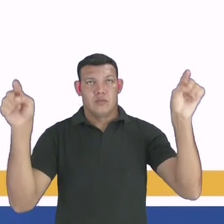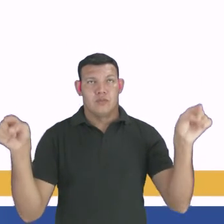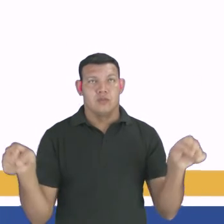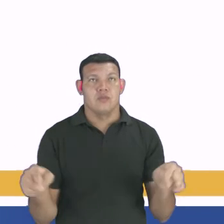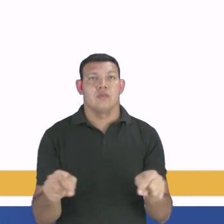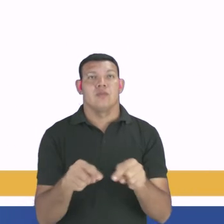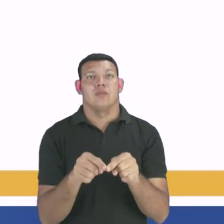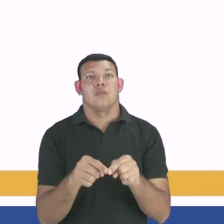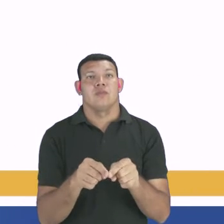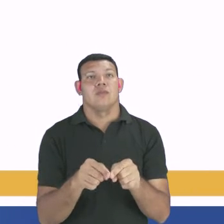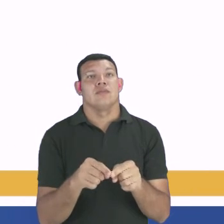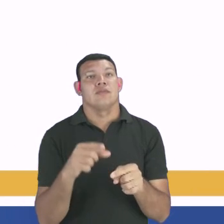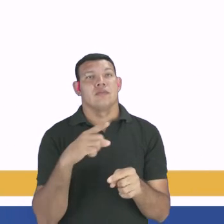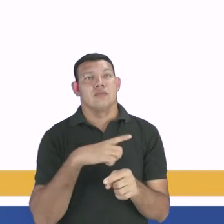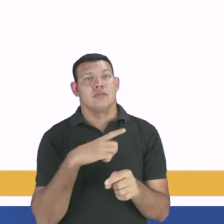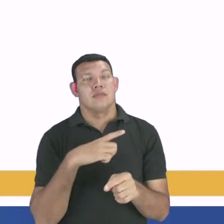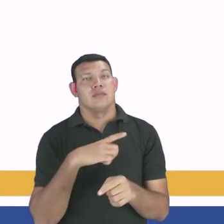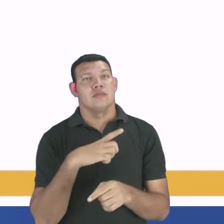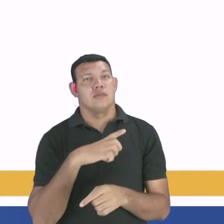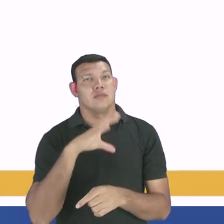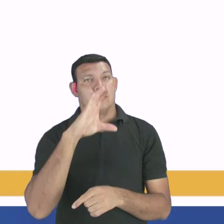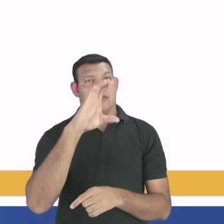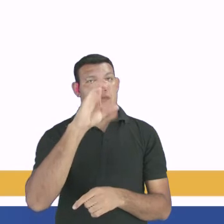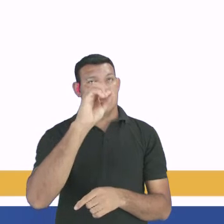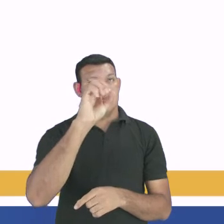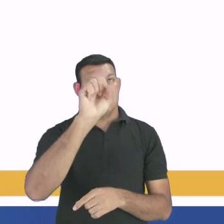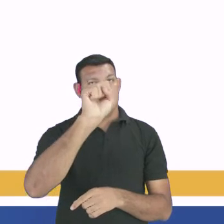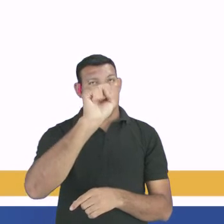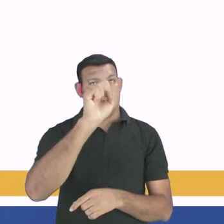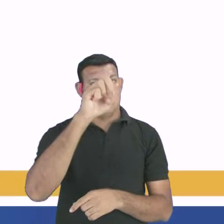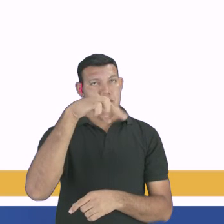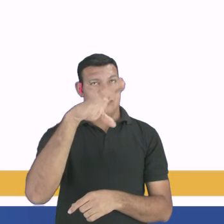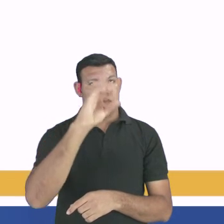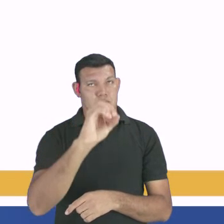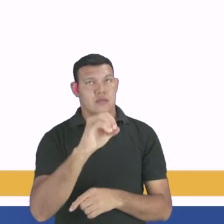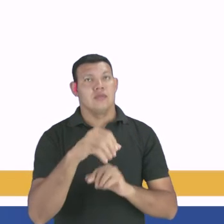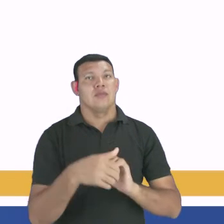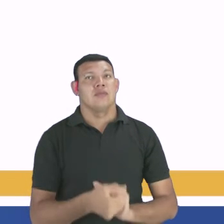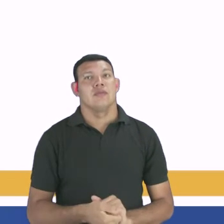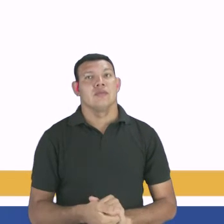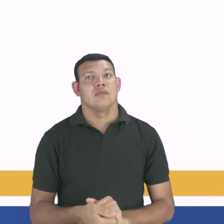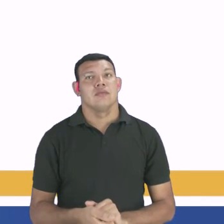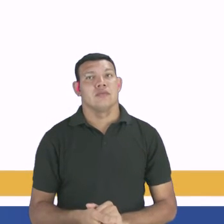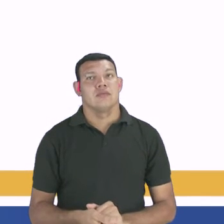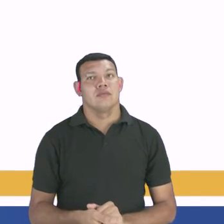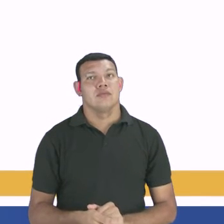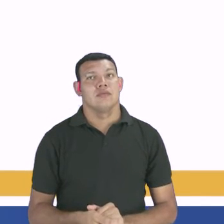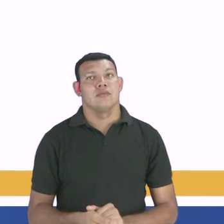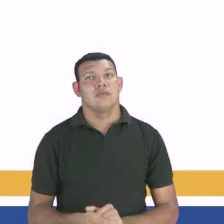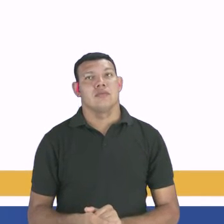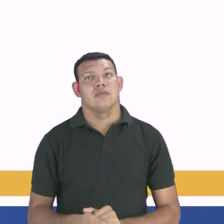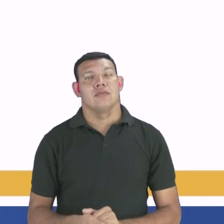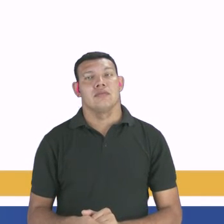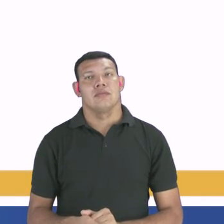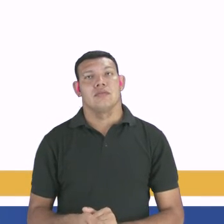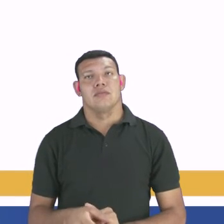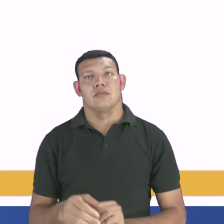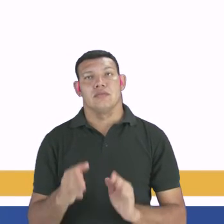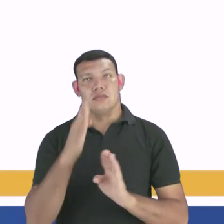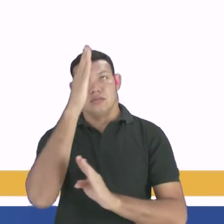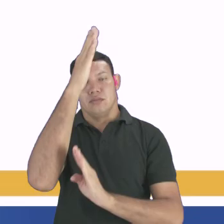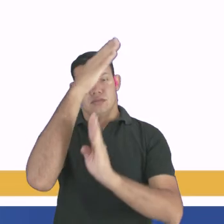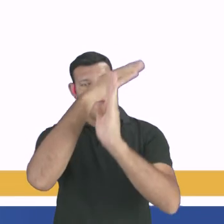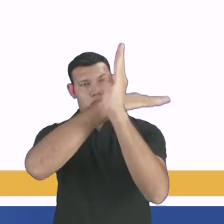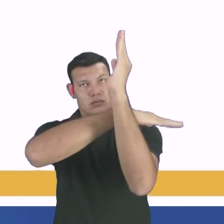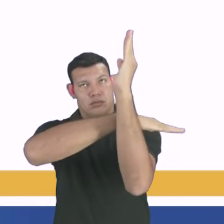extremidades simétrica em relação ao eixo dos cossenos E aí você deve lembrar que o eixo do Cosseno é o eixo do X